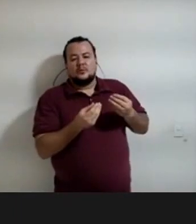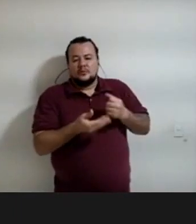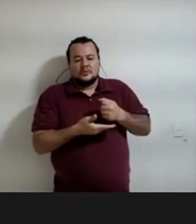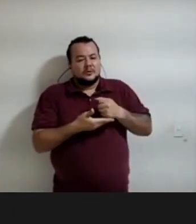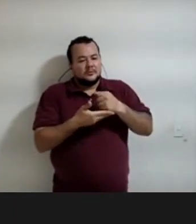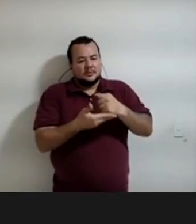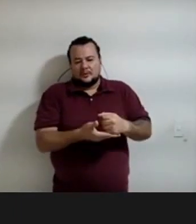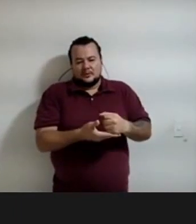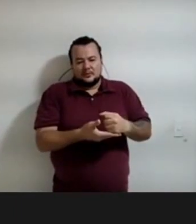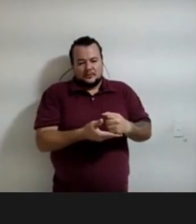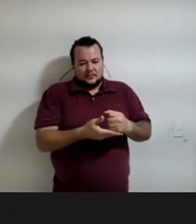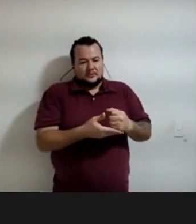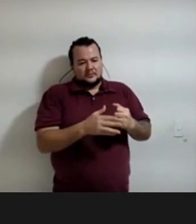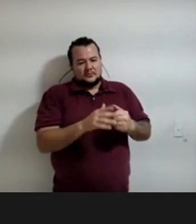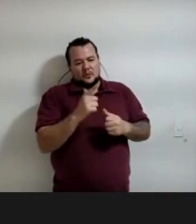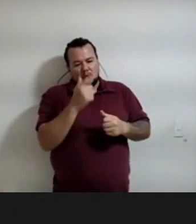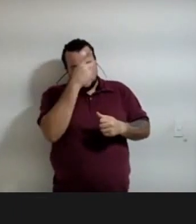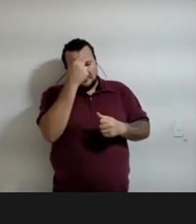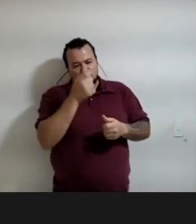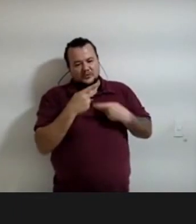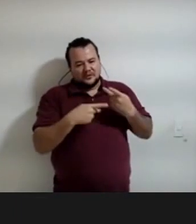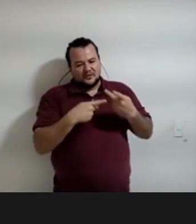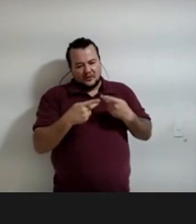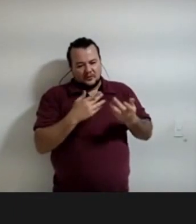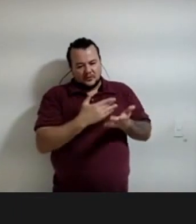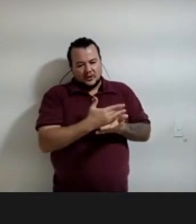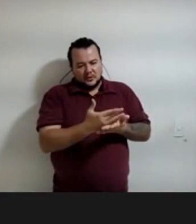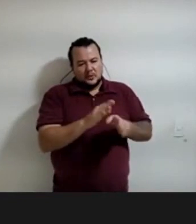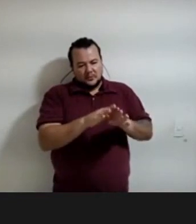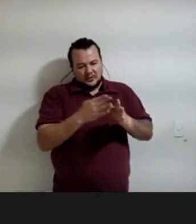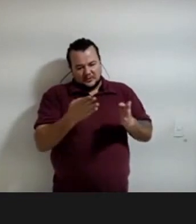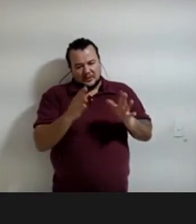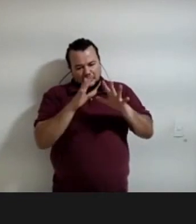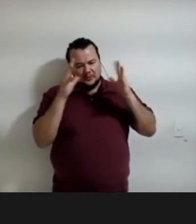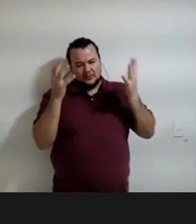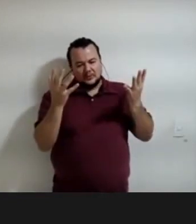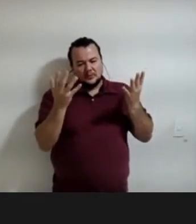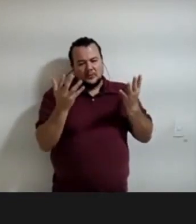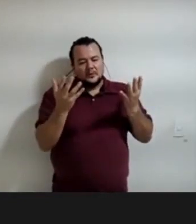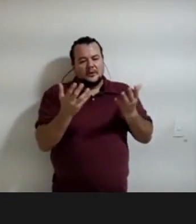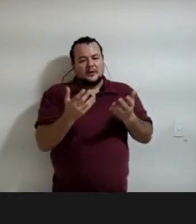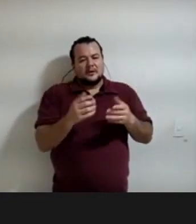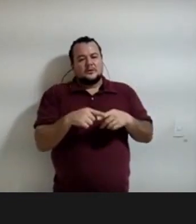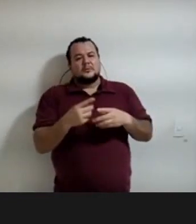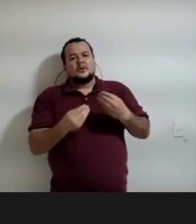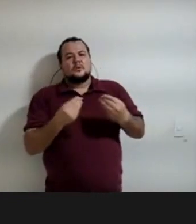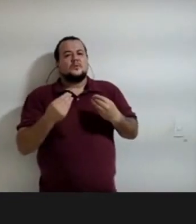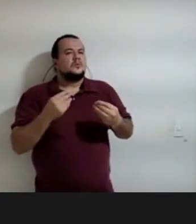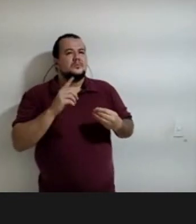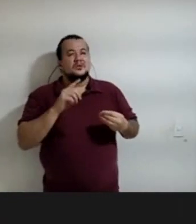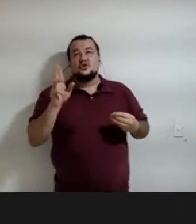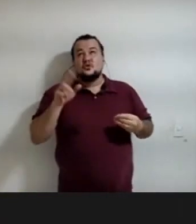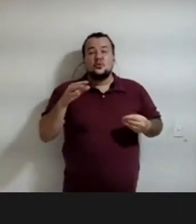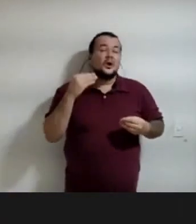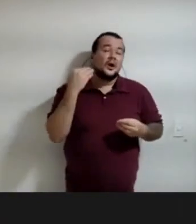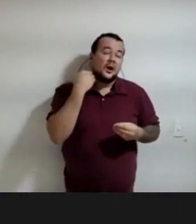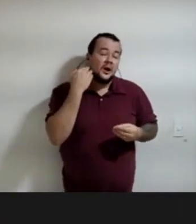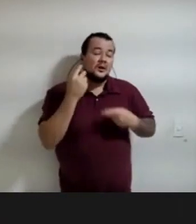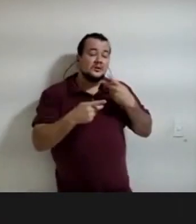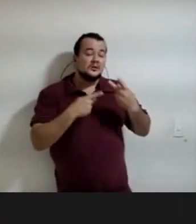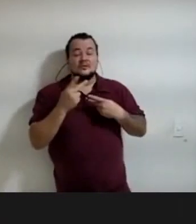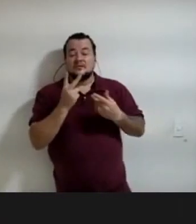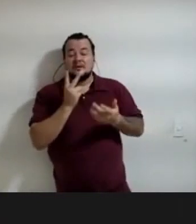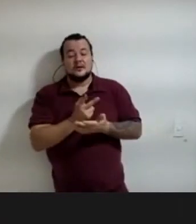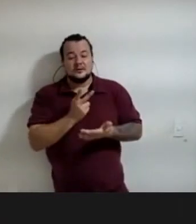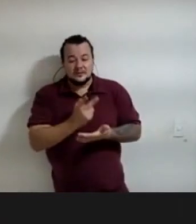listou e como eu também listei na abertura do evento, e como nós não cansamos de dizer a todo momento e a toda oportunidade que